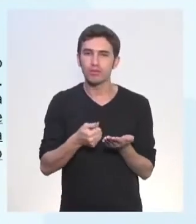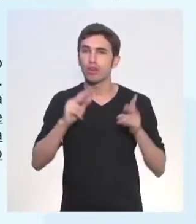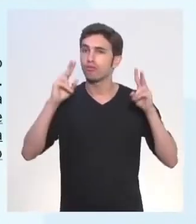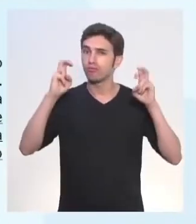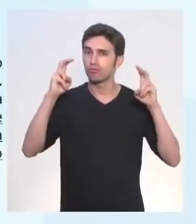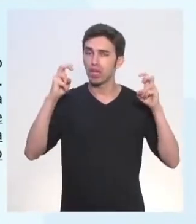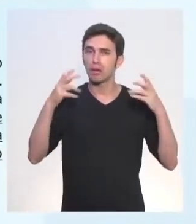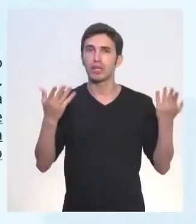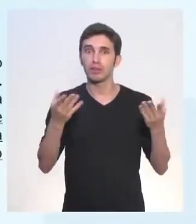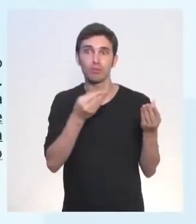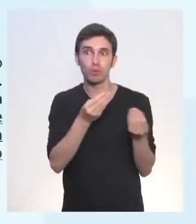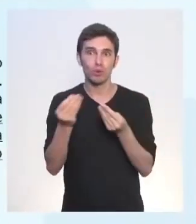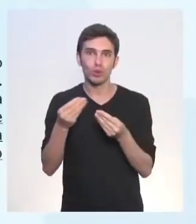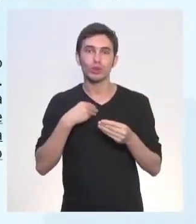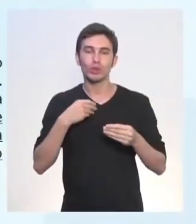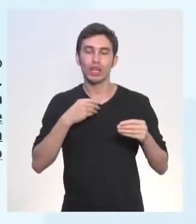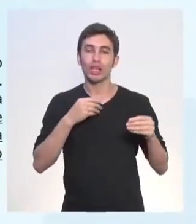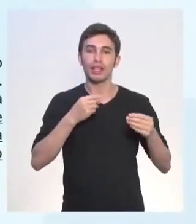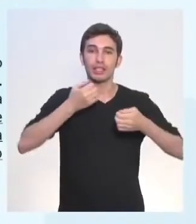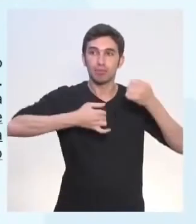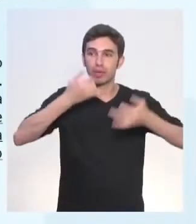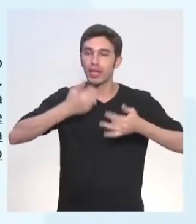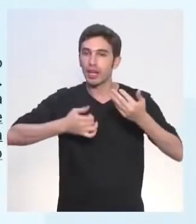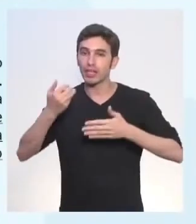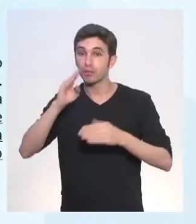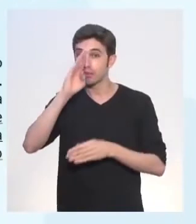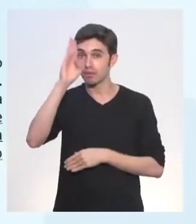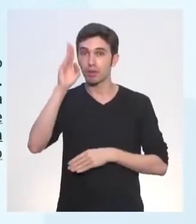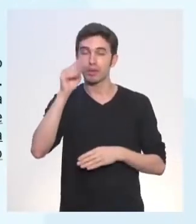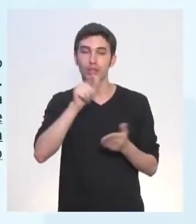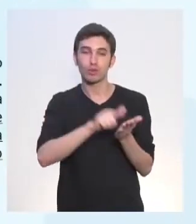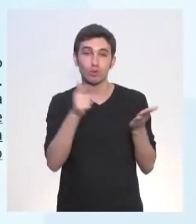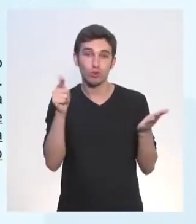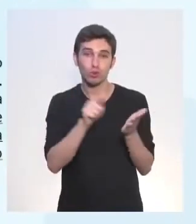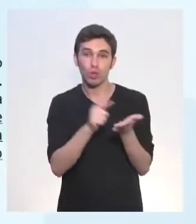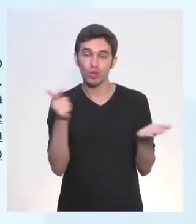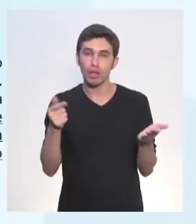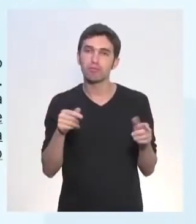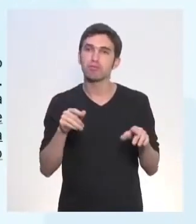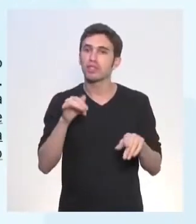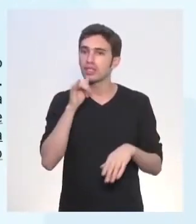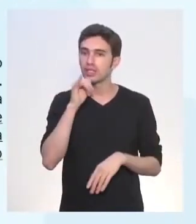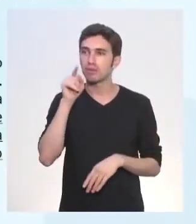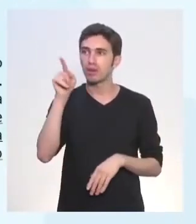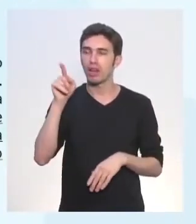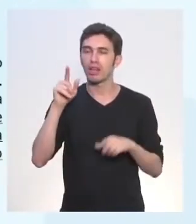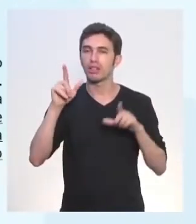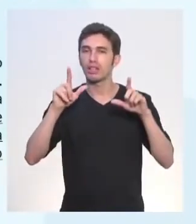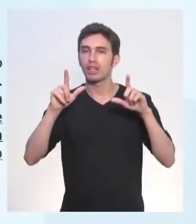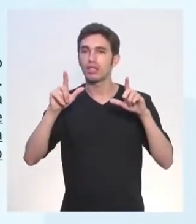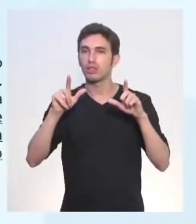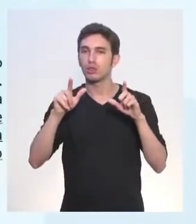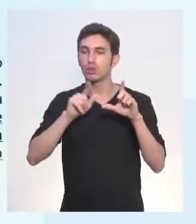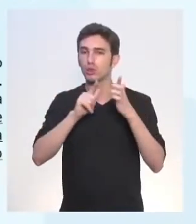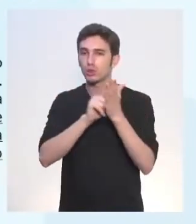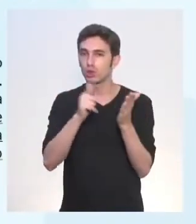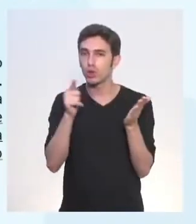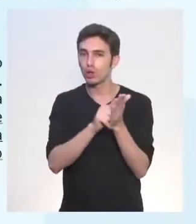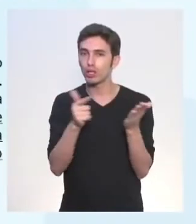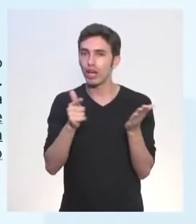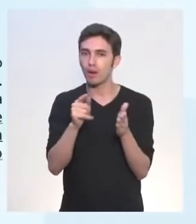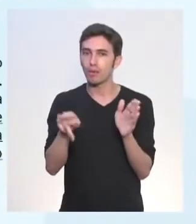cada vez mais debatido, especialmente no mundo do jornalismo. De acordo com o jornal britânico The Telegraph, fake